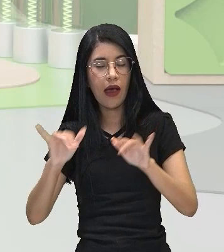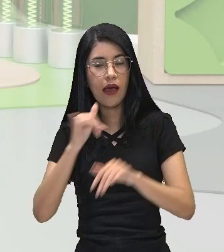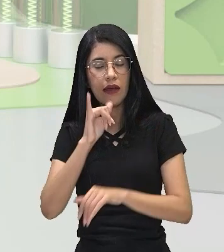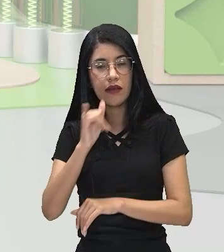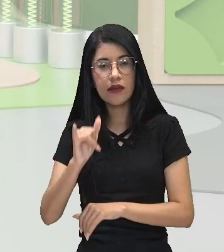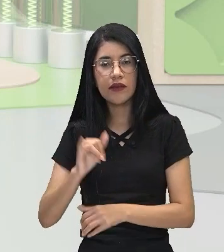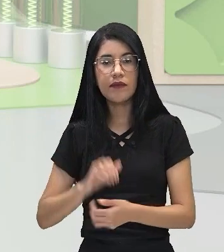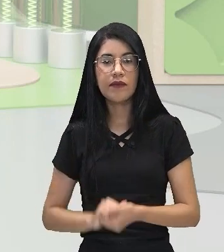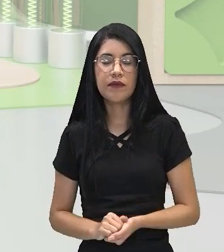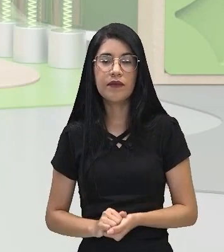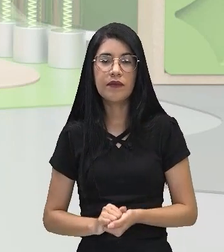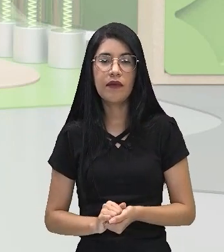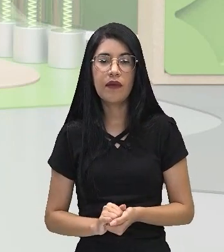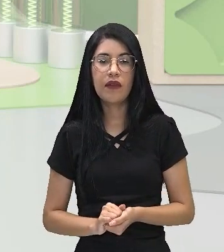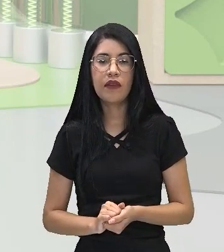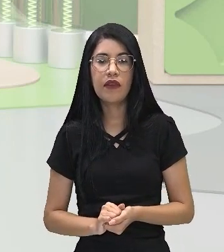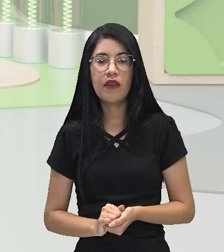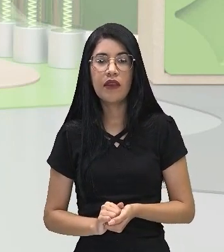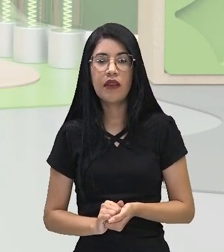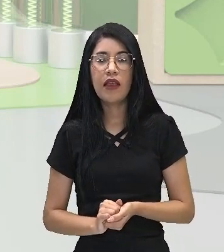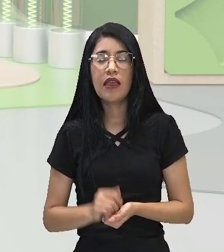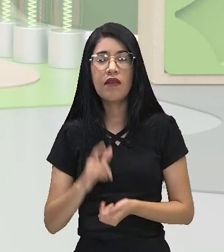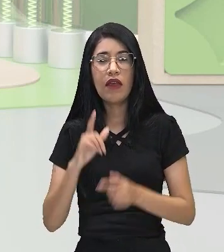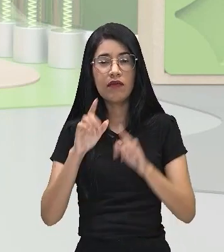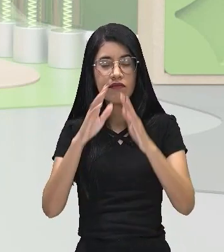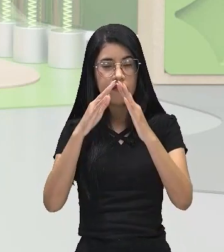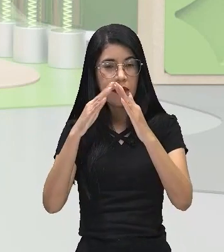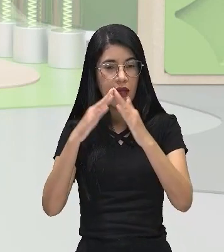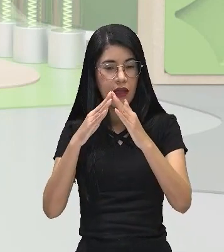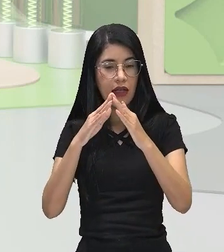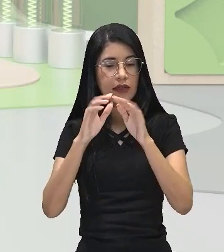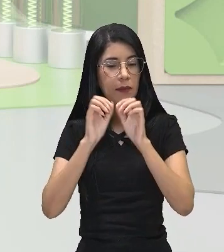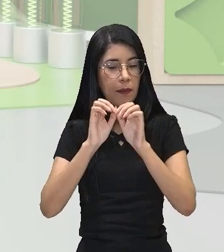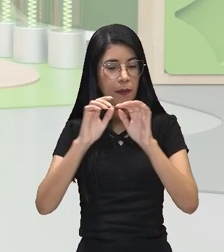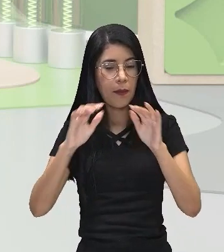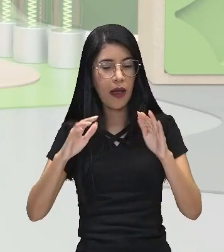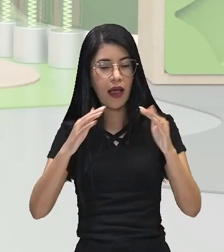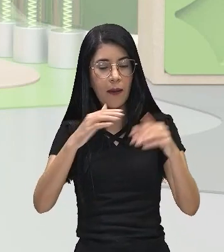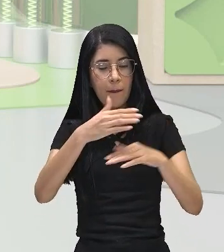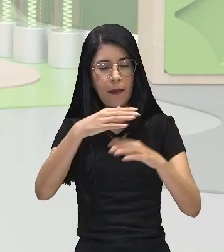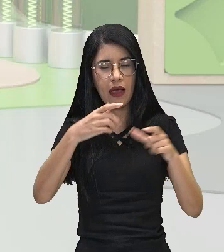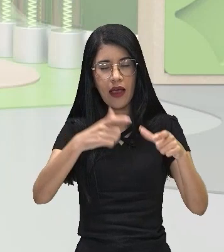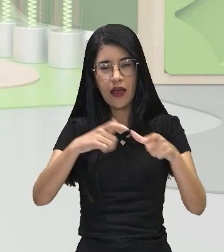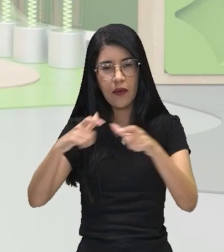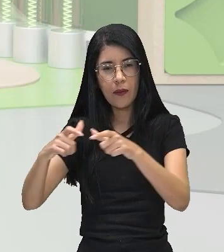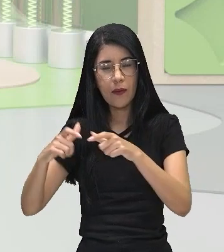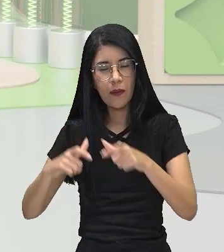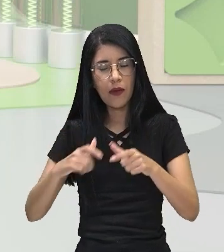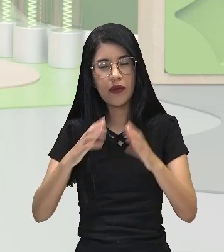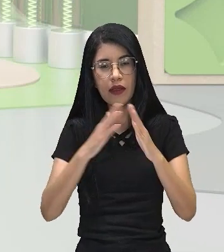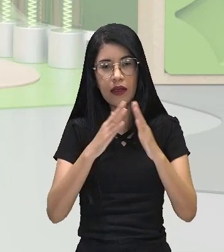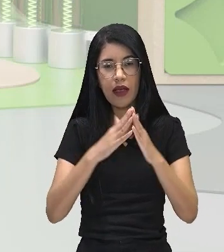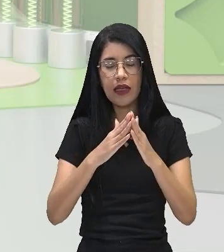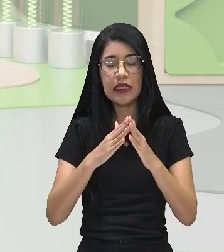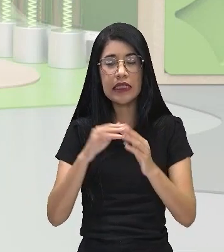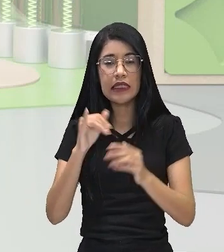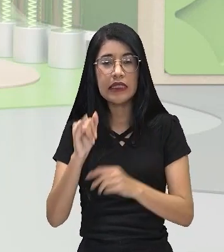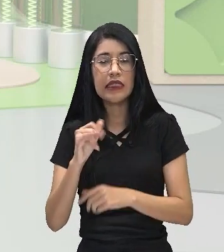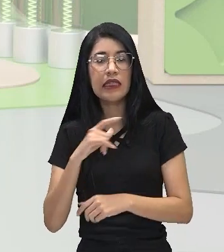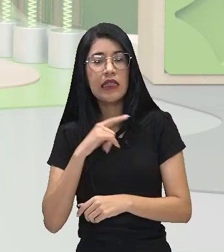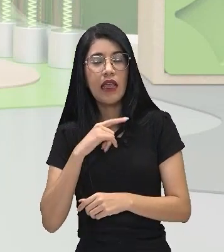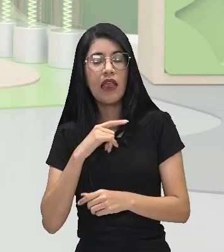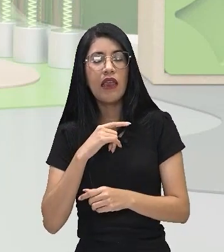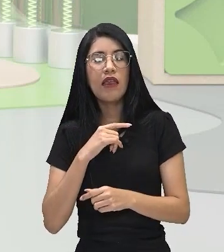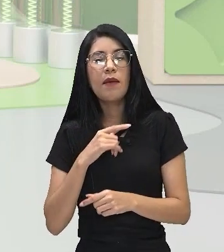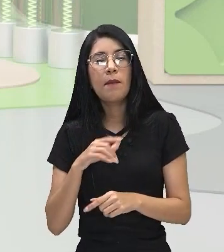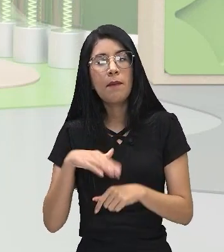levar essa energia para a residência, né, para todos os cômodos dessa residência. E a energia que sobrou, né, no caso que pode